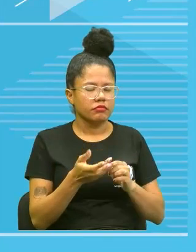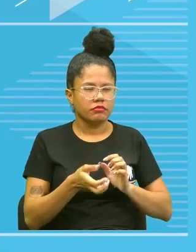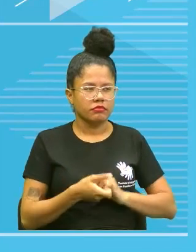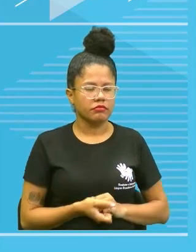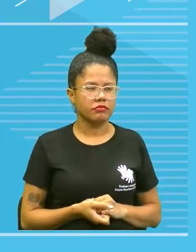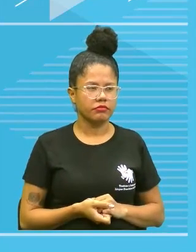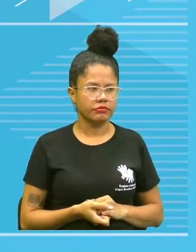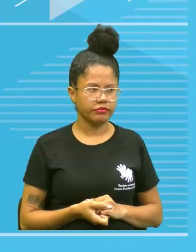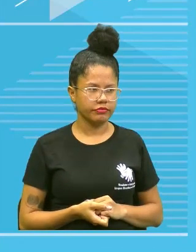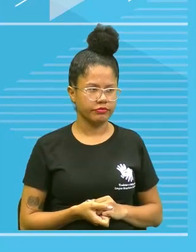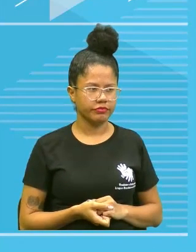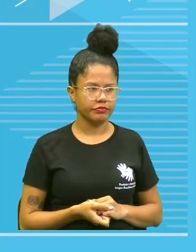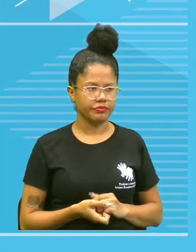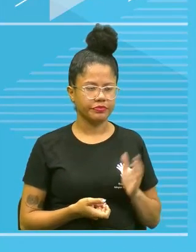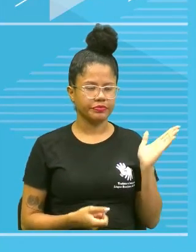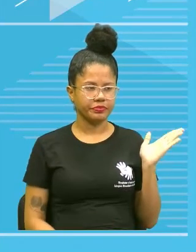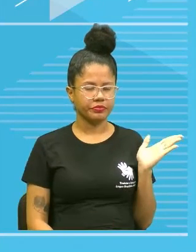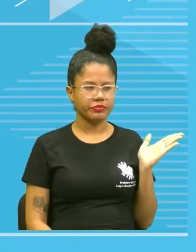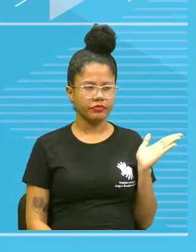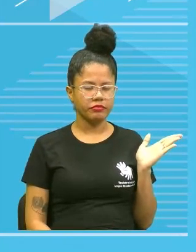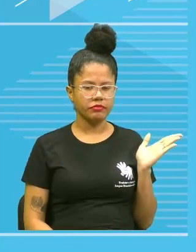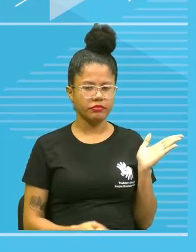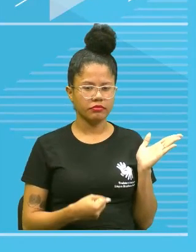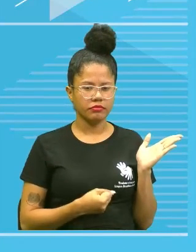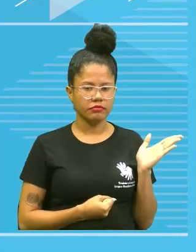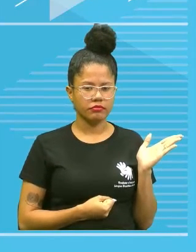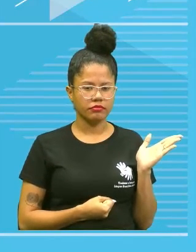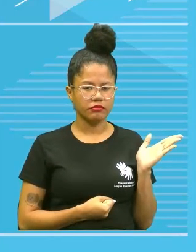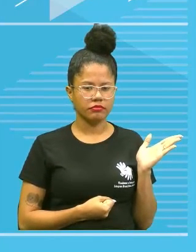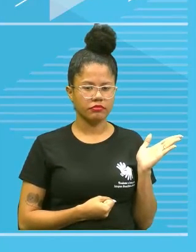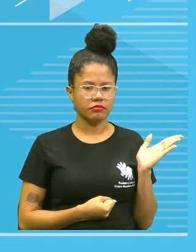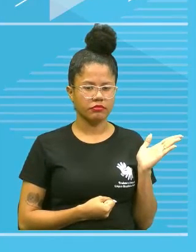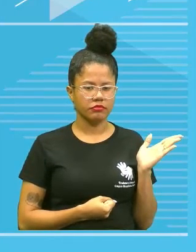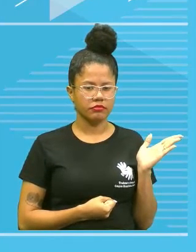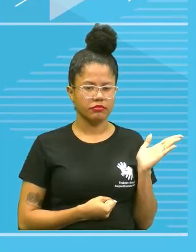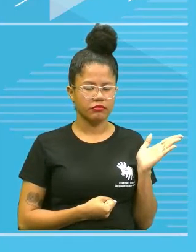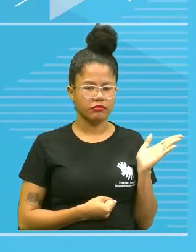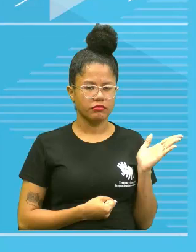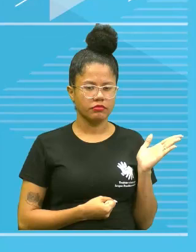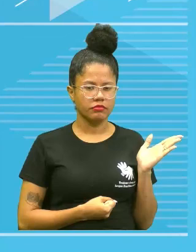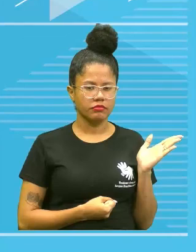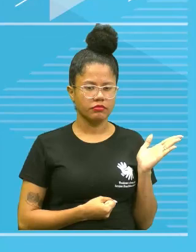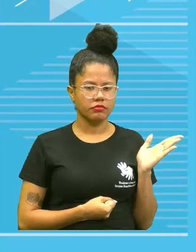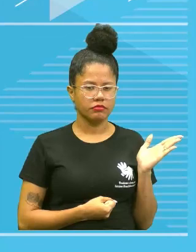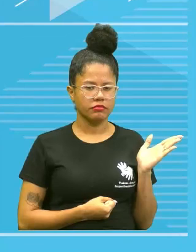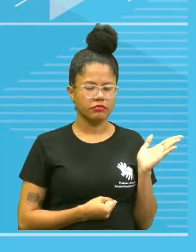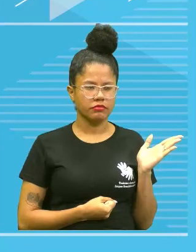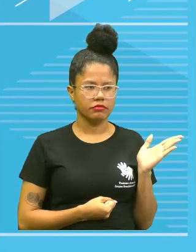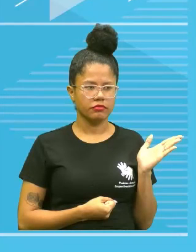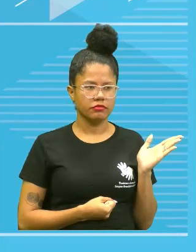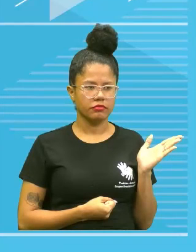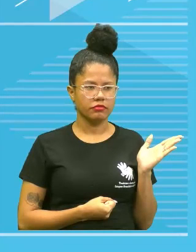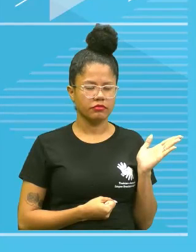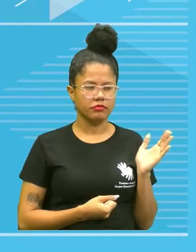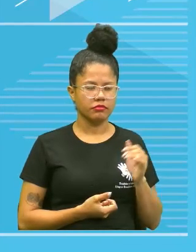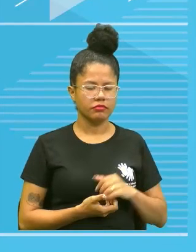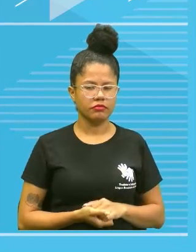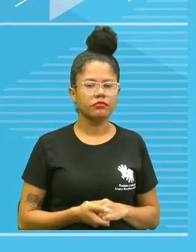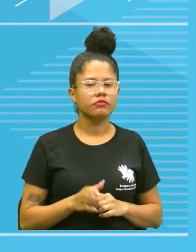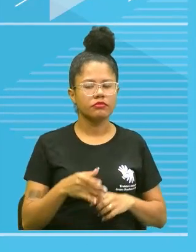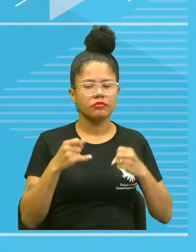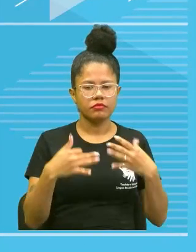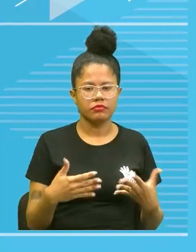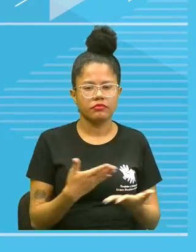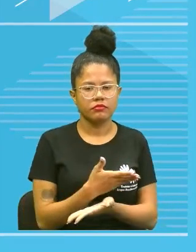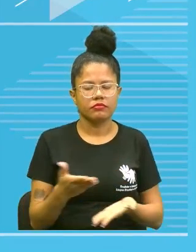transformações. Podemos notar que o rendimento do motor cresce à medida que a quantidade de calor cedida à fonte fria diminui. Como eu